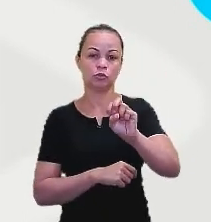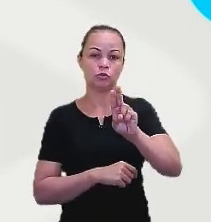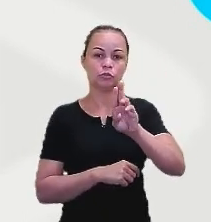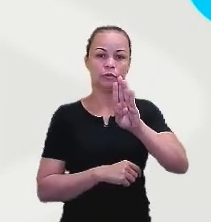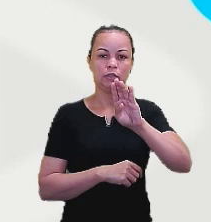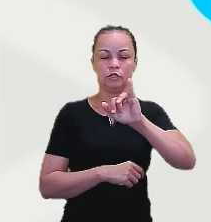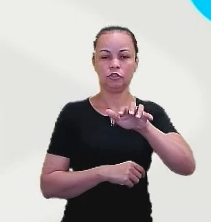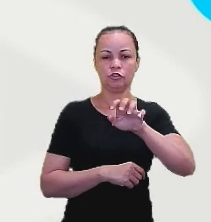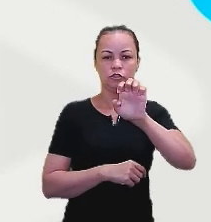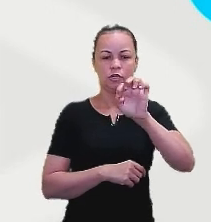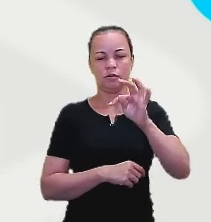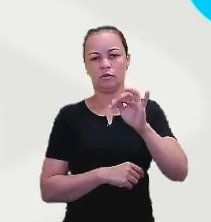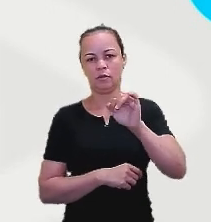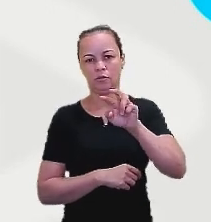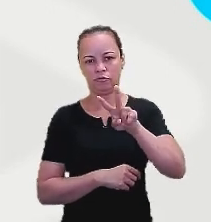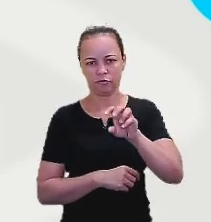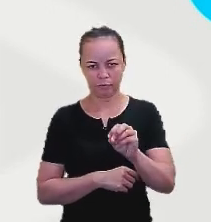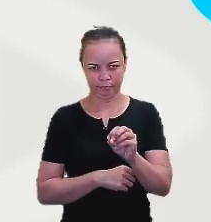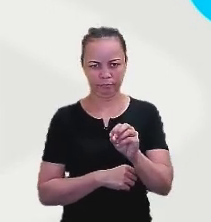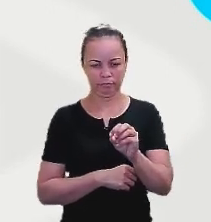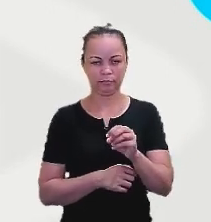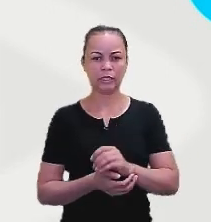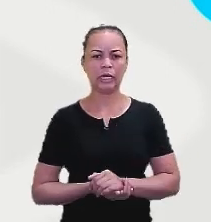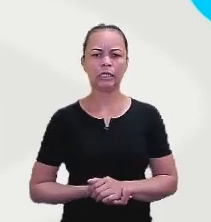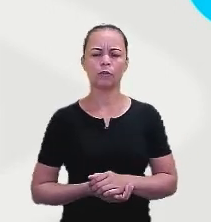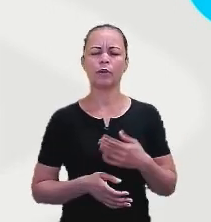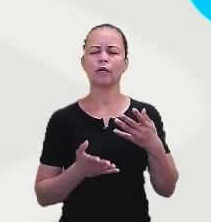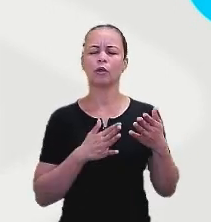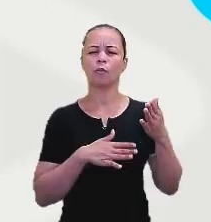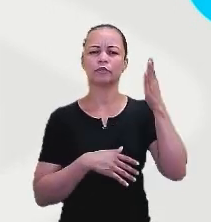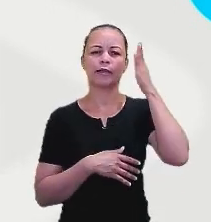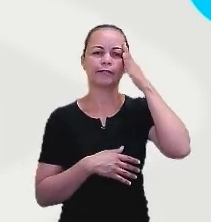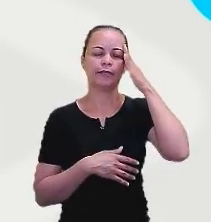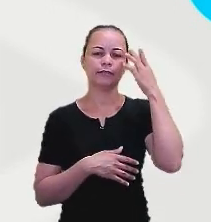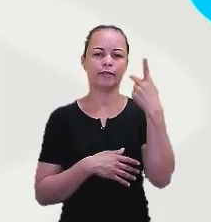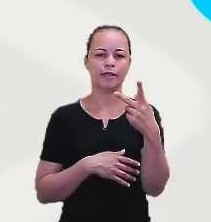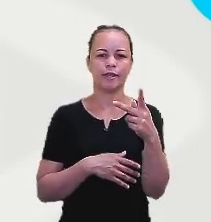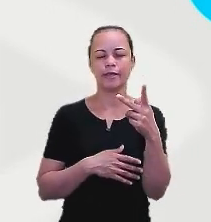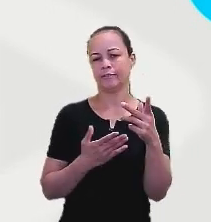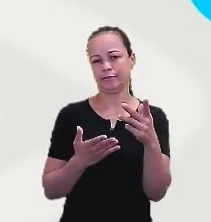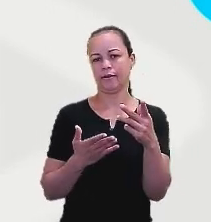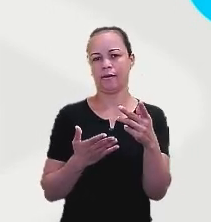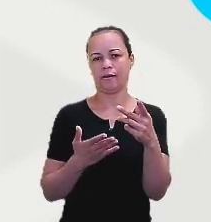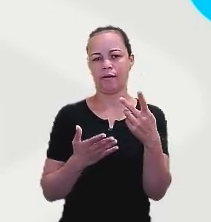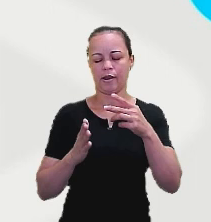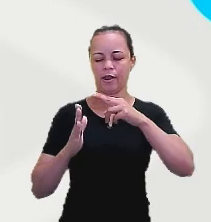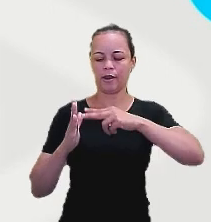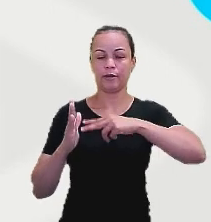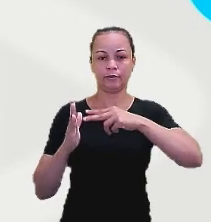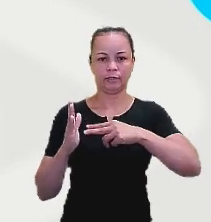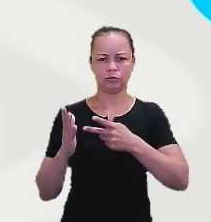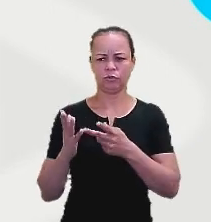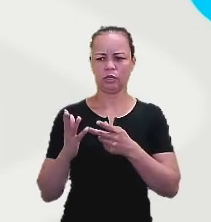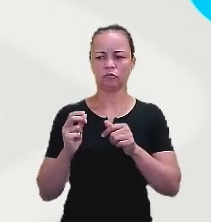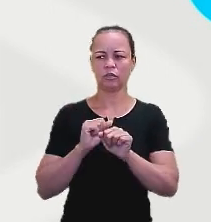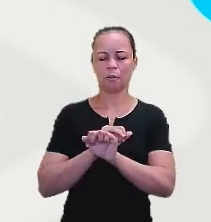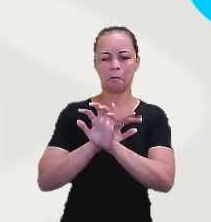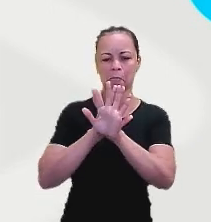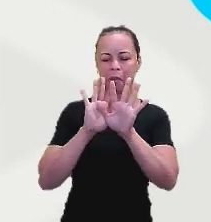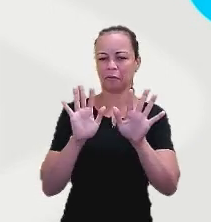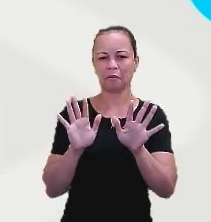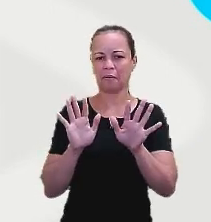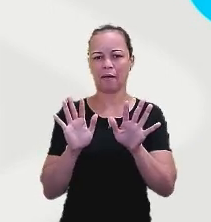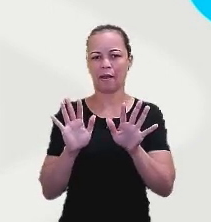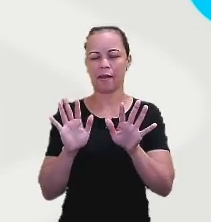que eu possa interpretar, né, essa resposta, essa interpretação, não vai estar muito clara ali no texto,